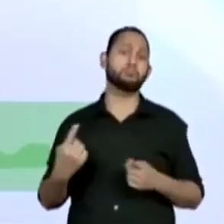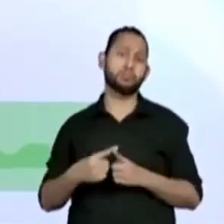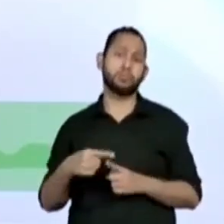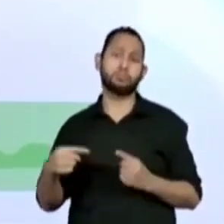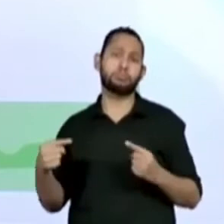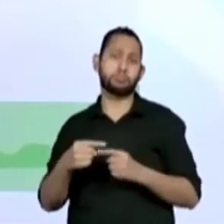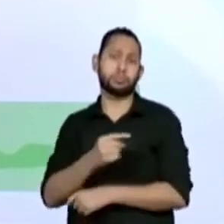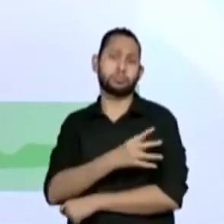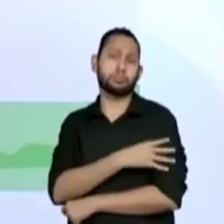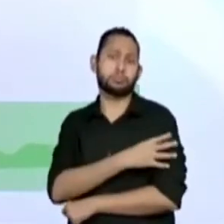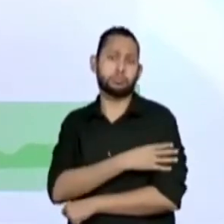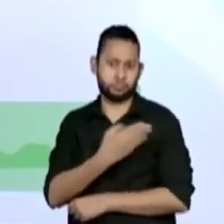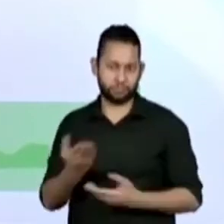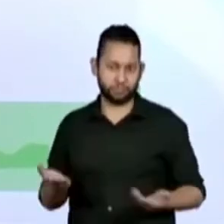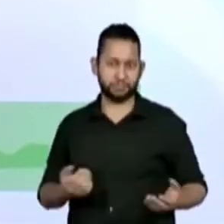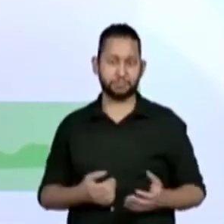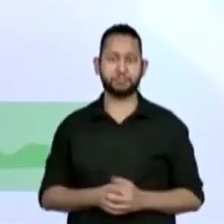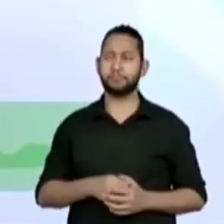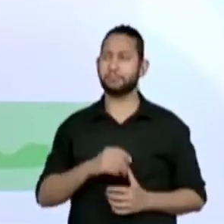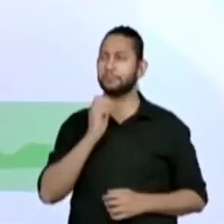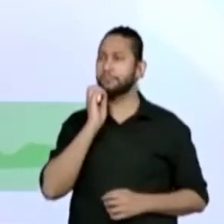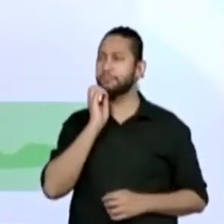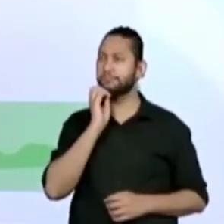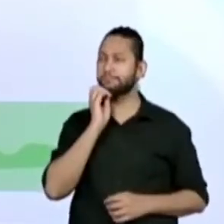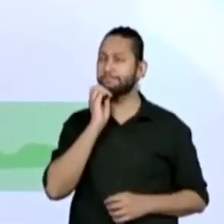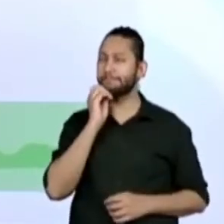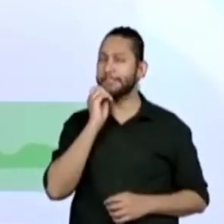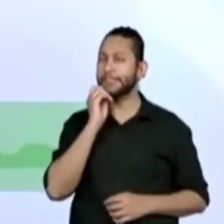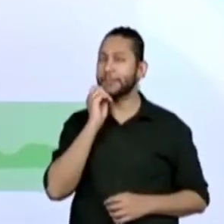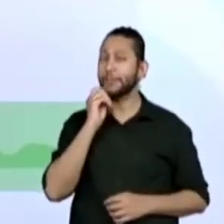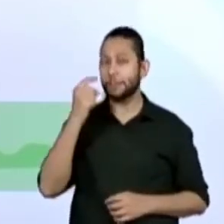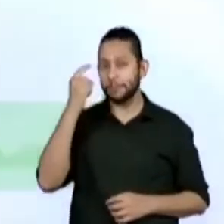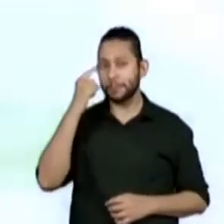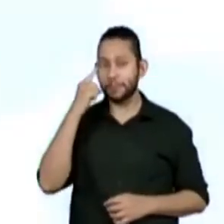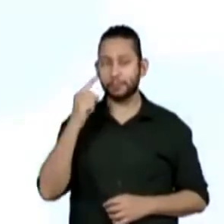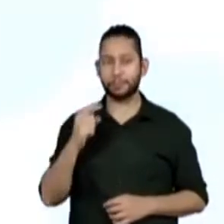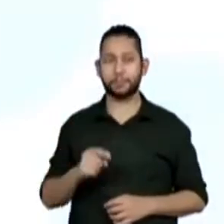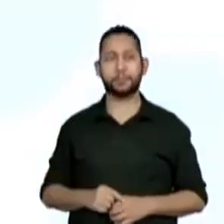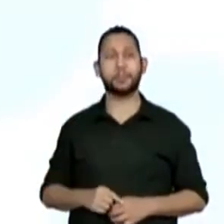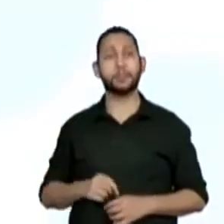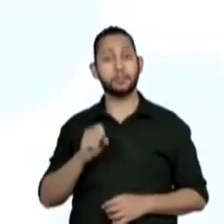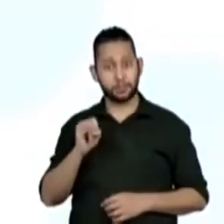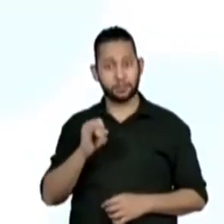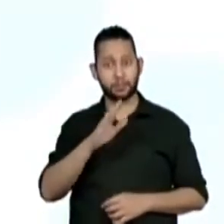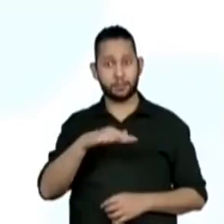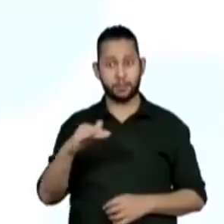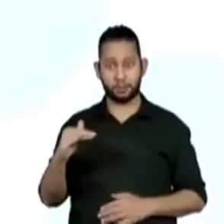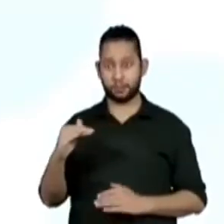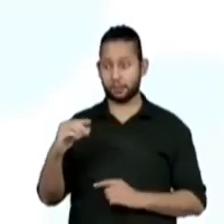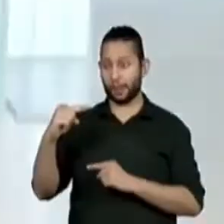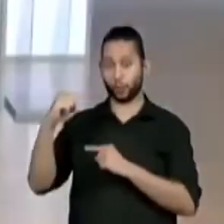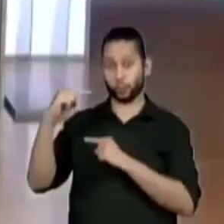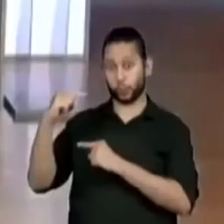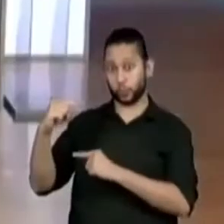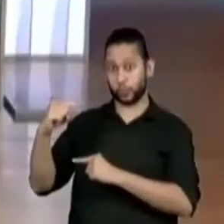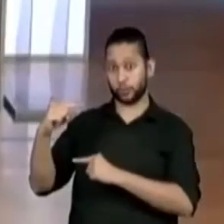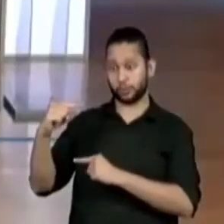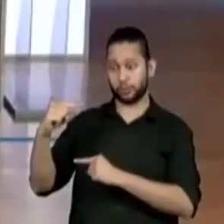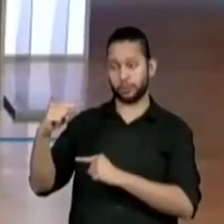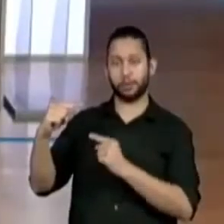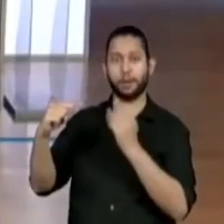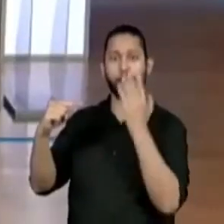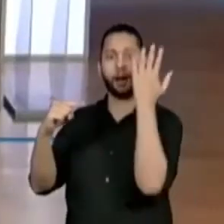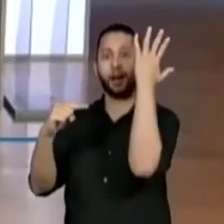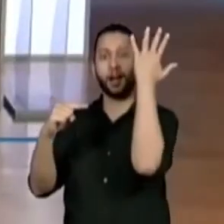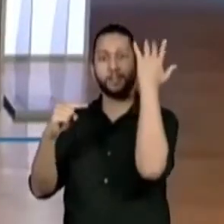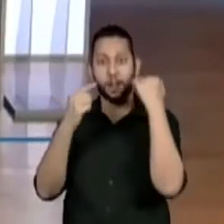ano, tá? E aí, por base da medida das crianças, a gente vai ter que estimar a medida da altura